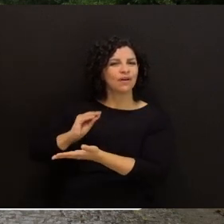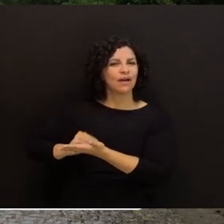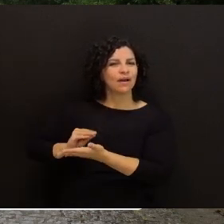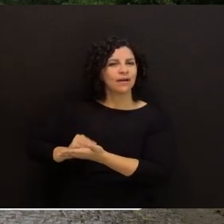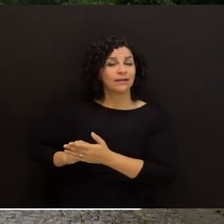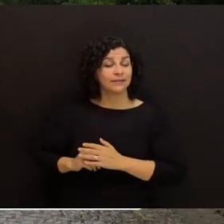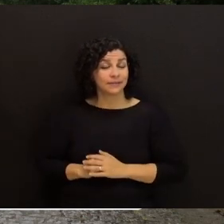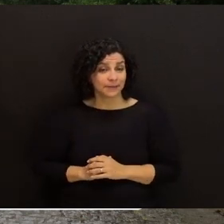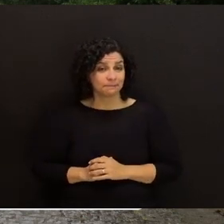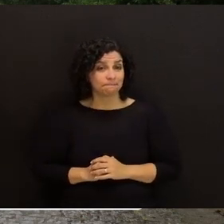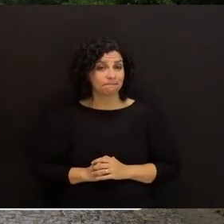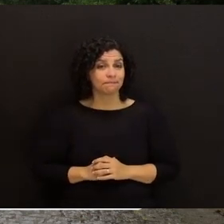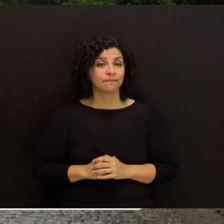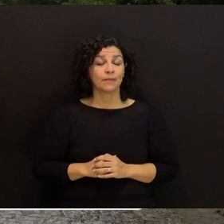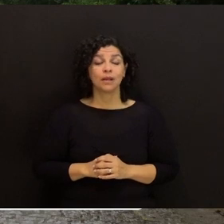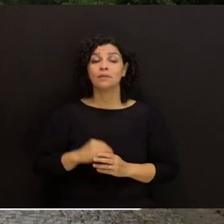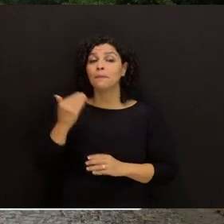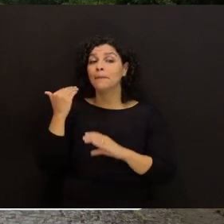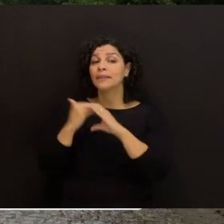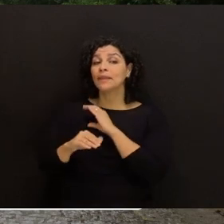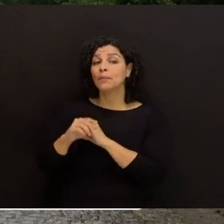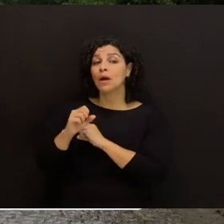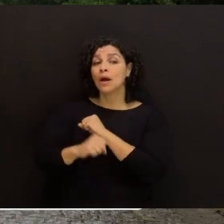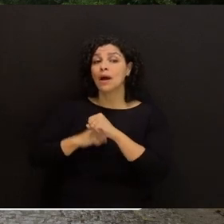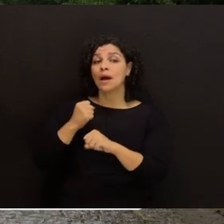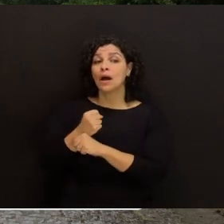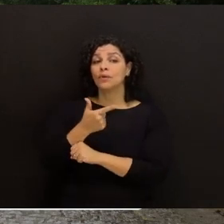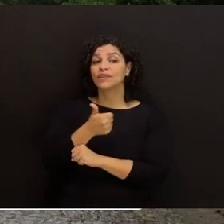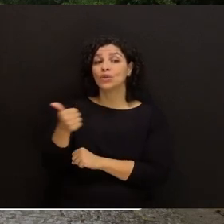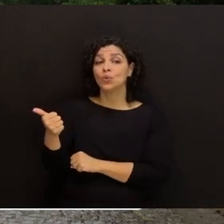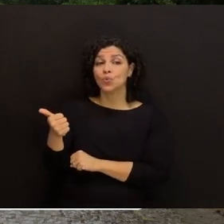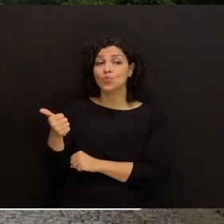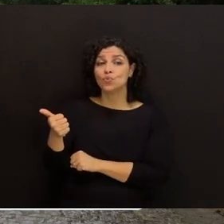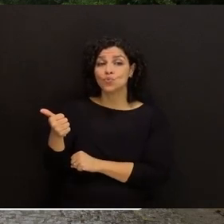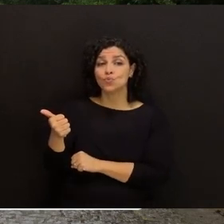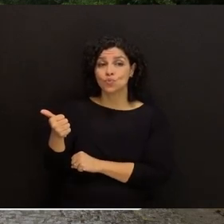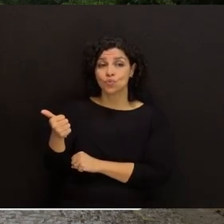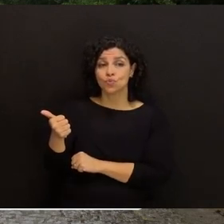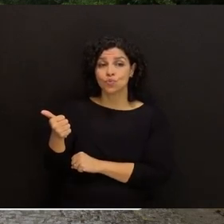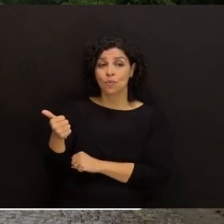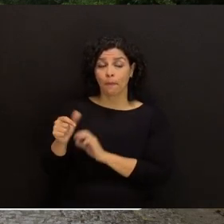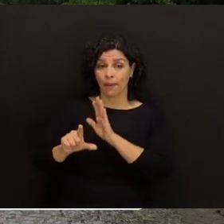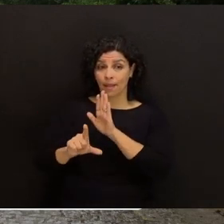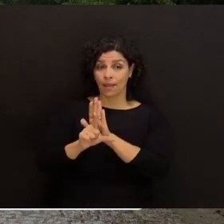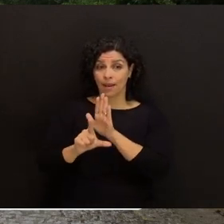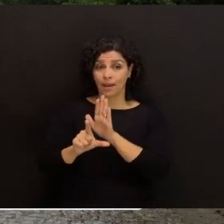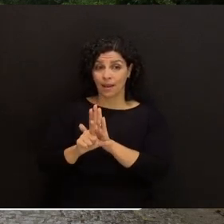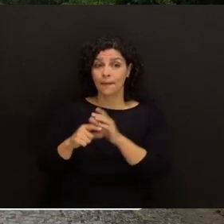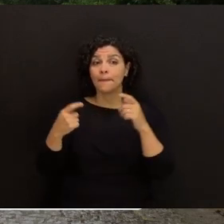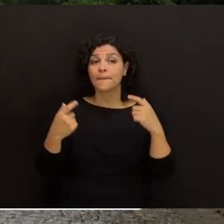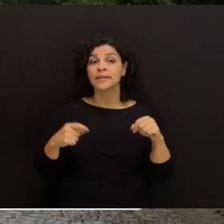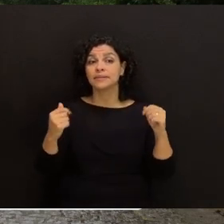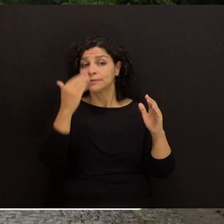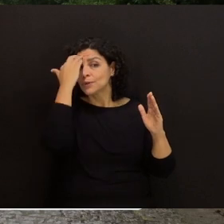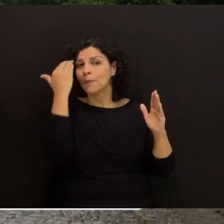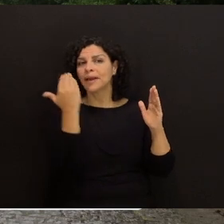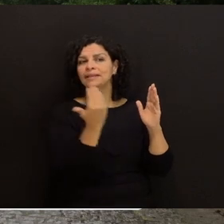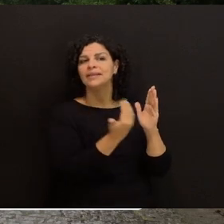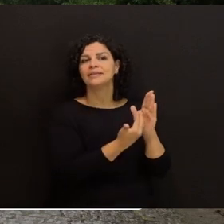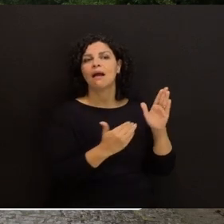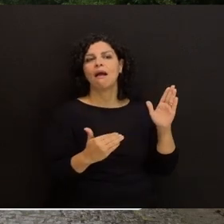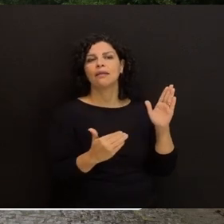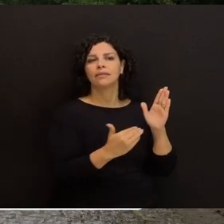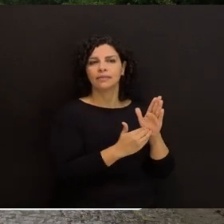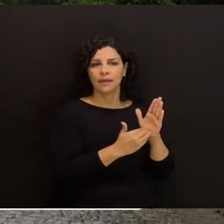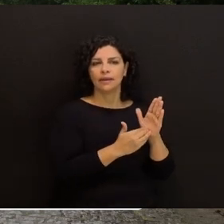elas foram destinadas em 2021 nosso primeiro ano de mandato pela lei elas deveriam ter sido